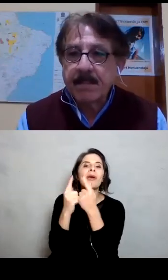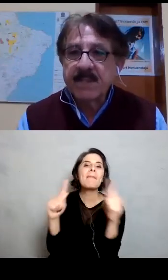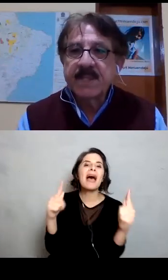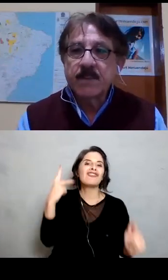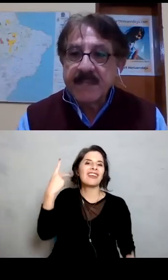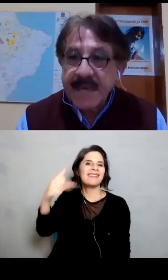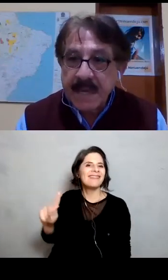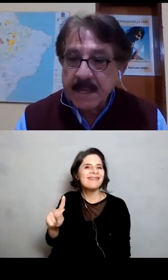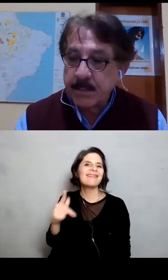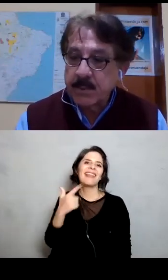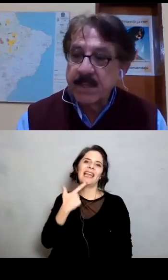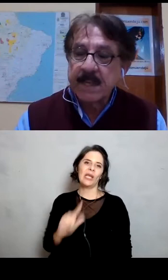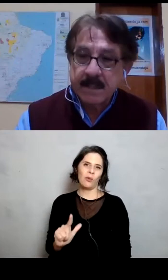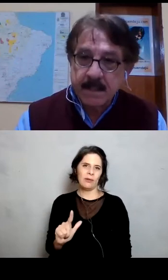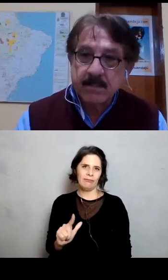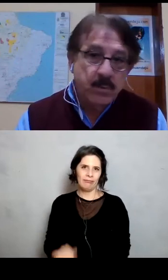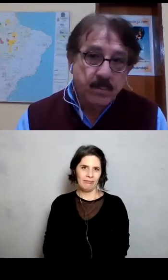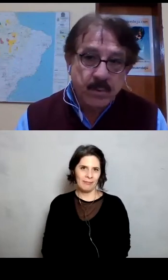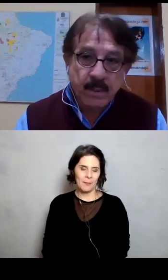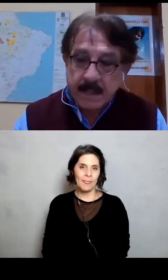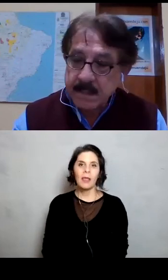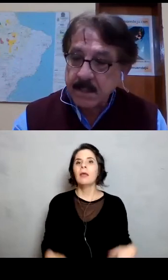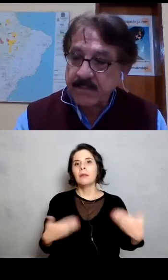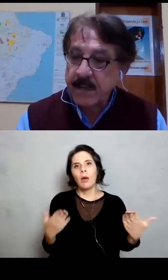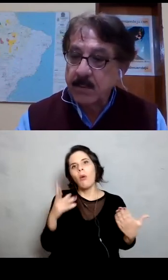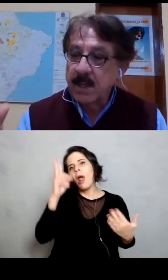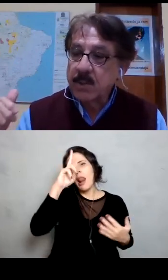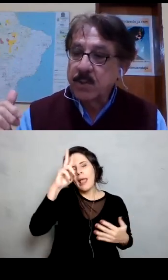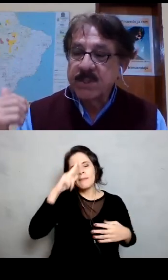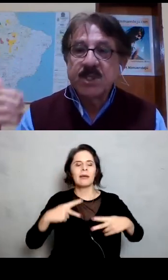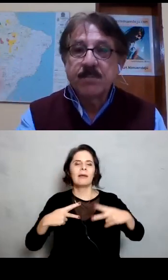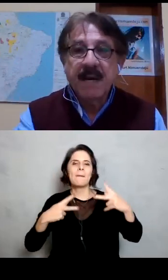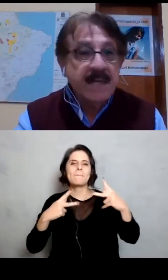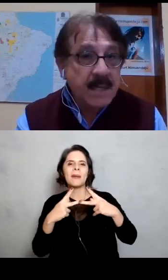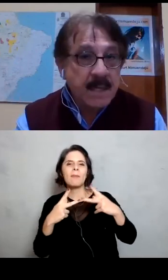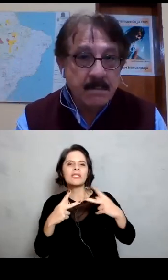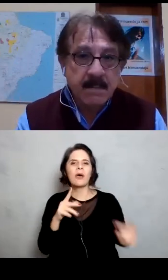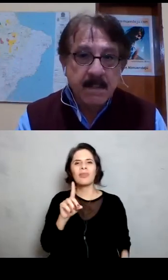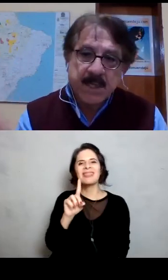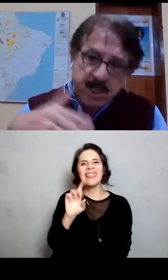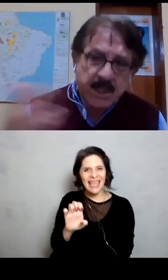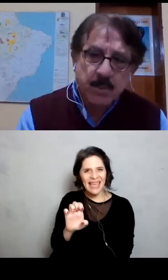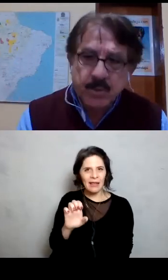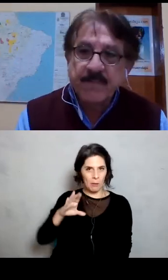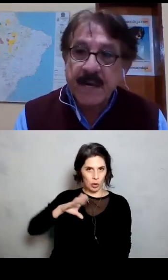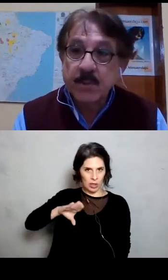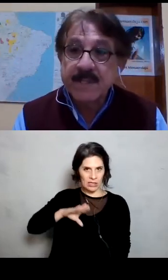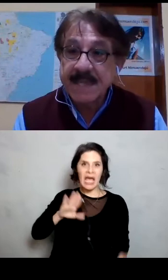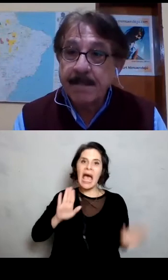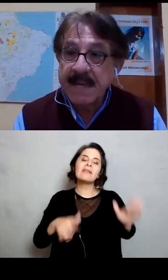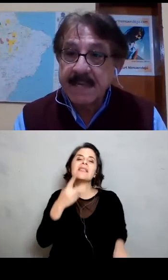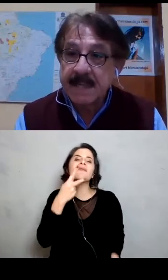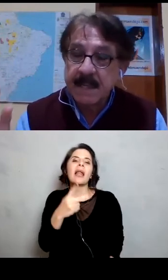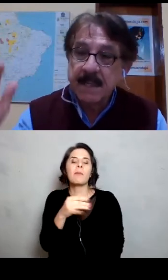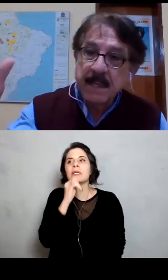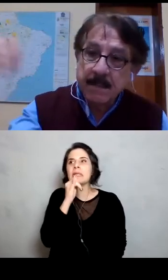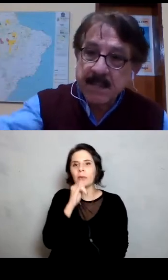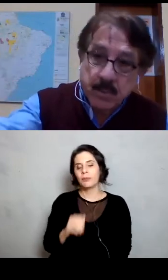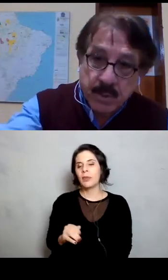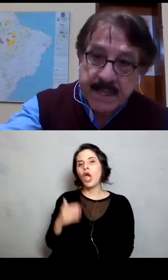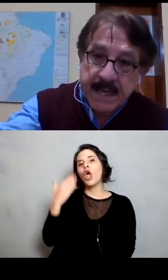da preposição de em português? Todo mundo conhece. Eu falo doce de Maria. A gente aqui no Sul fala doce da Maria,